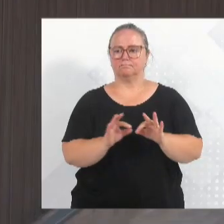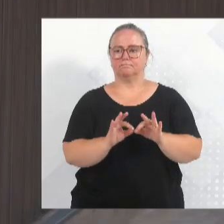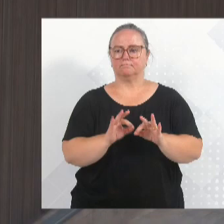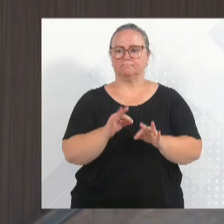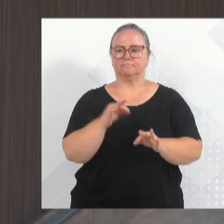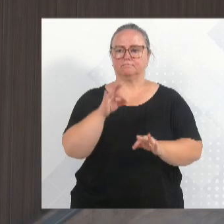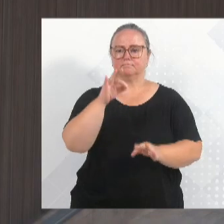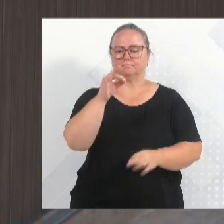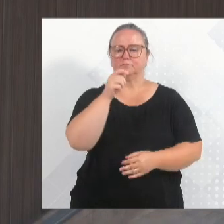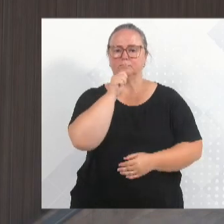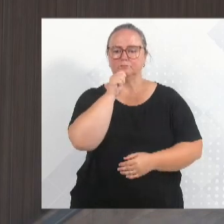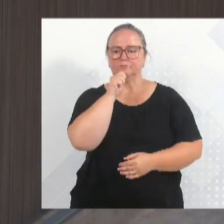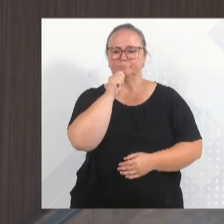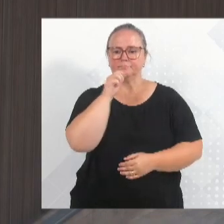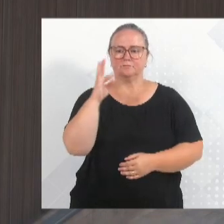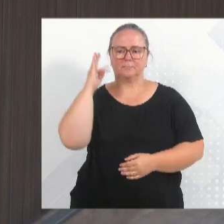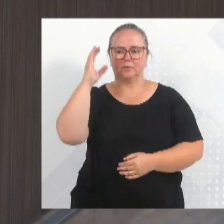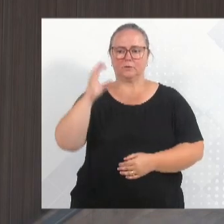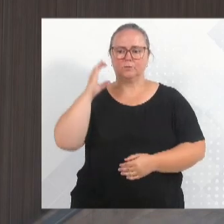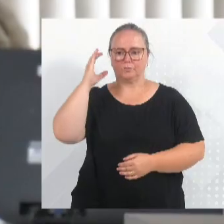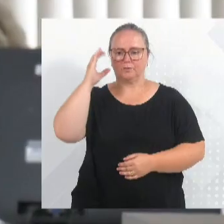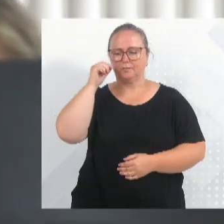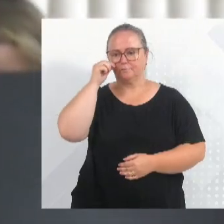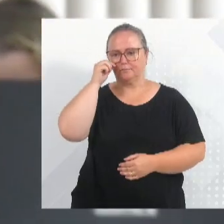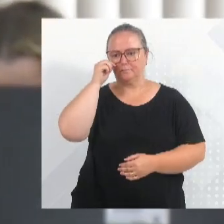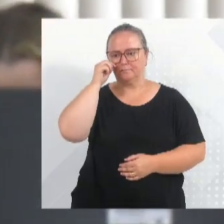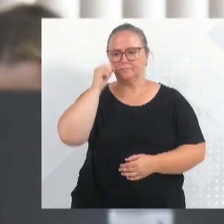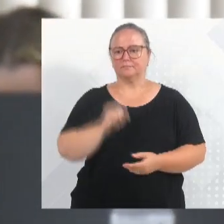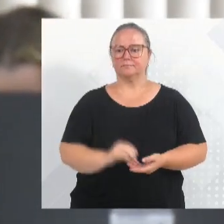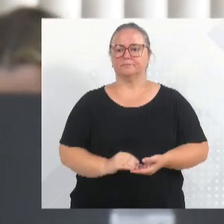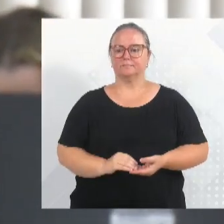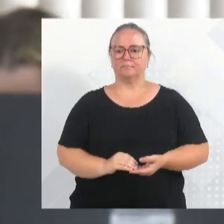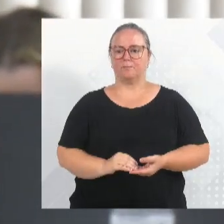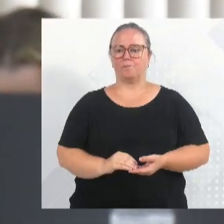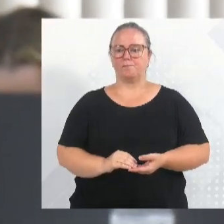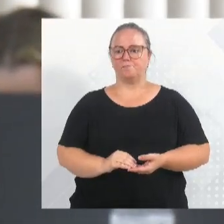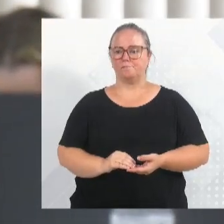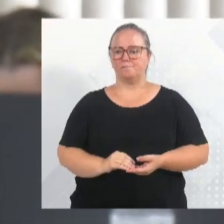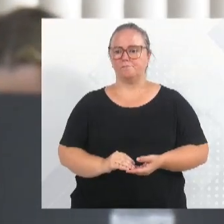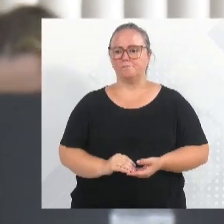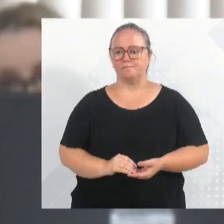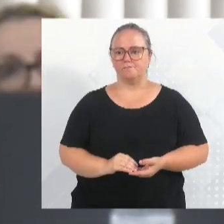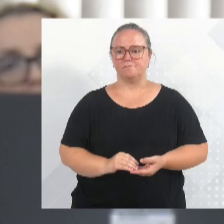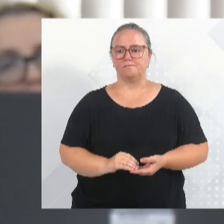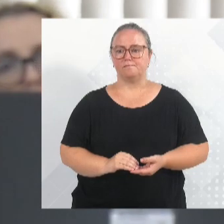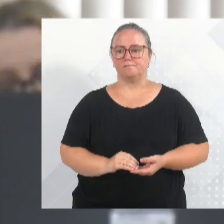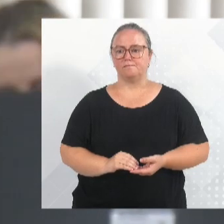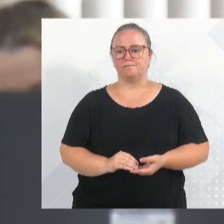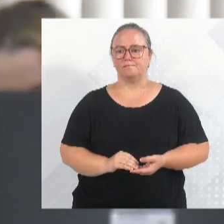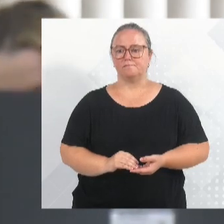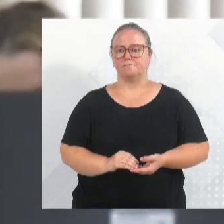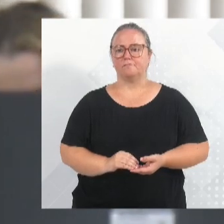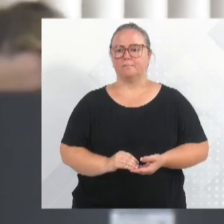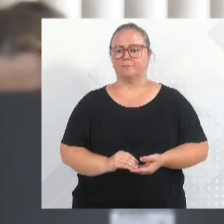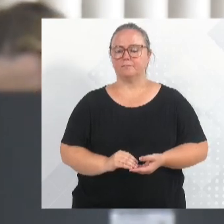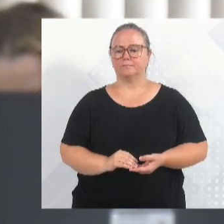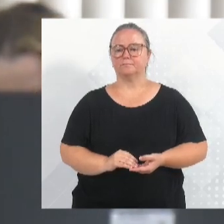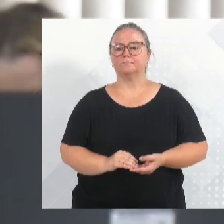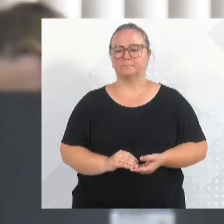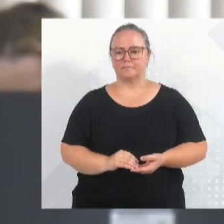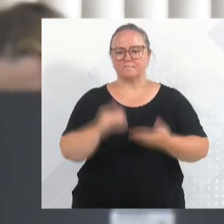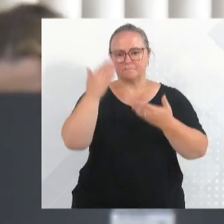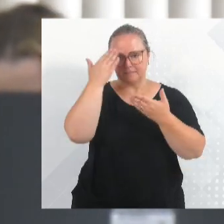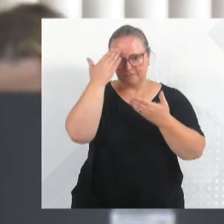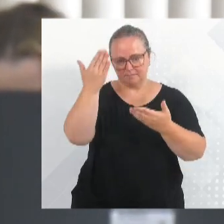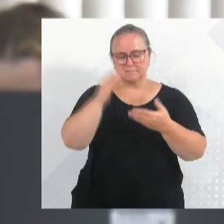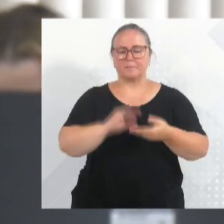Convido agora o vereador Tuca para fazer uso da palavra. Obrigado, presidente. Está no orçamento? Alô? Obrigado, presidente. Cumprimento